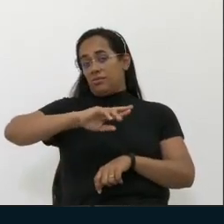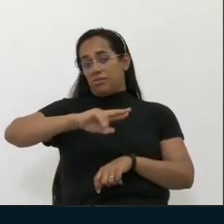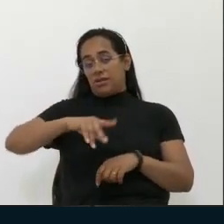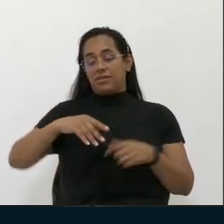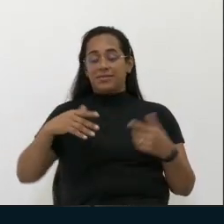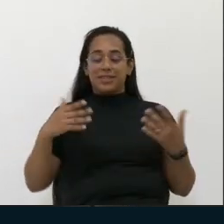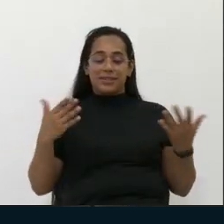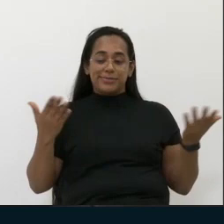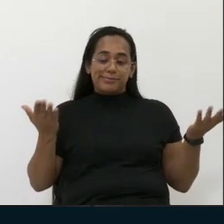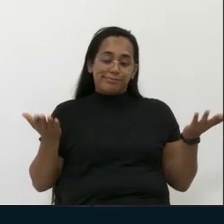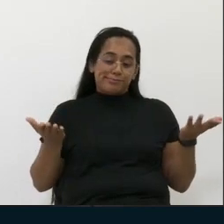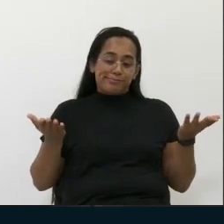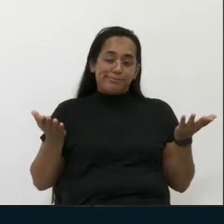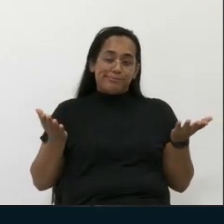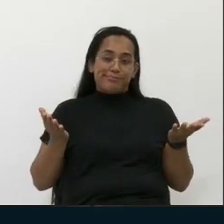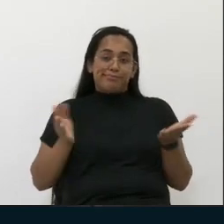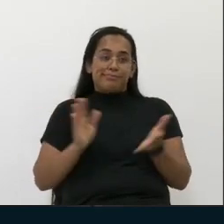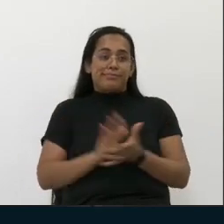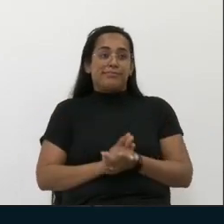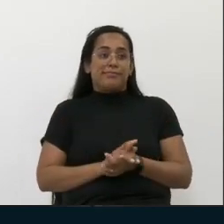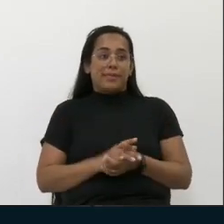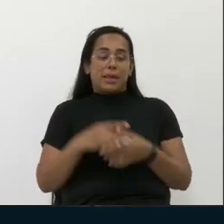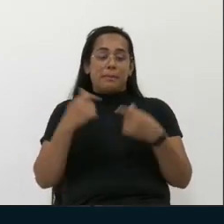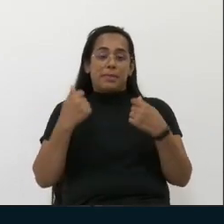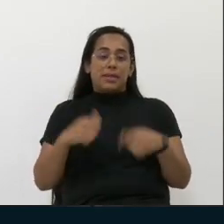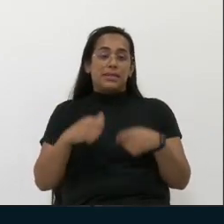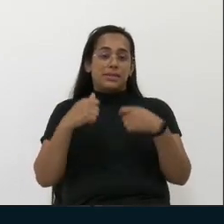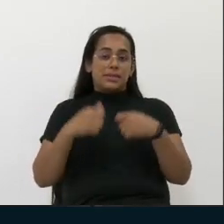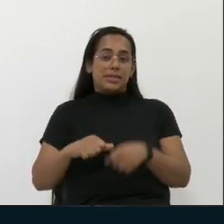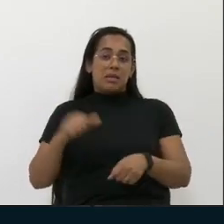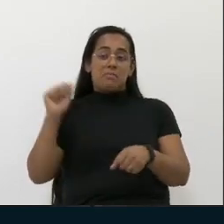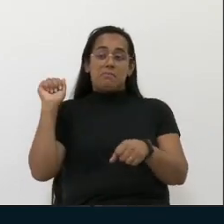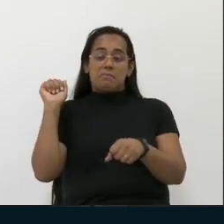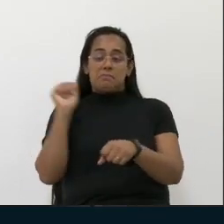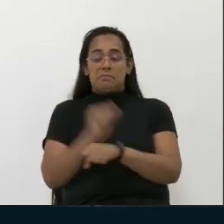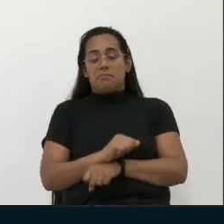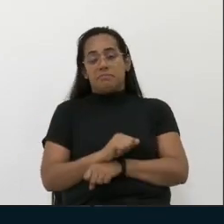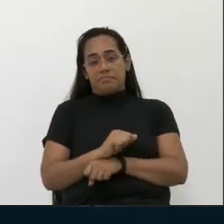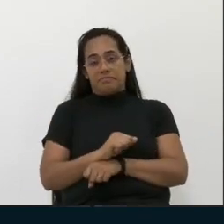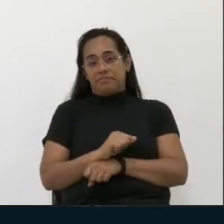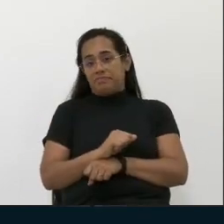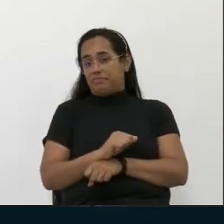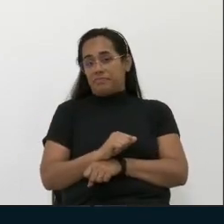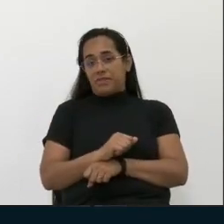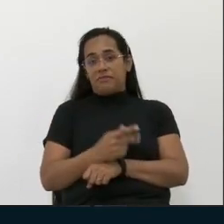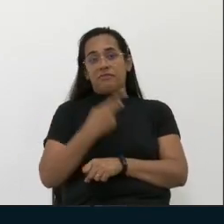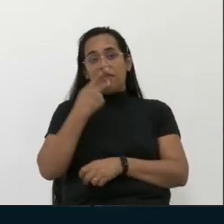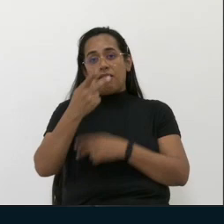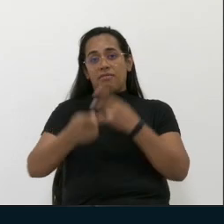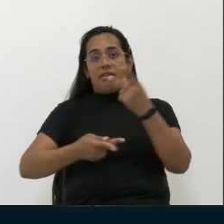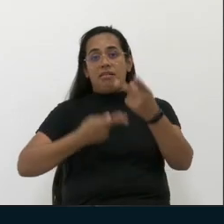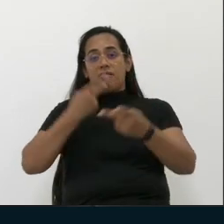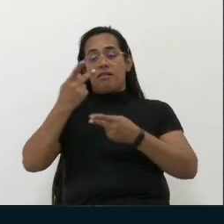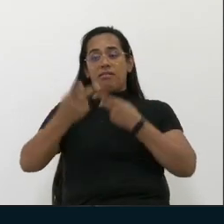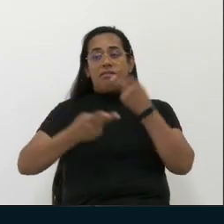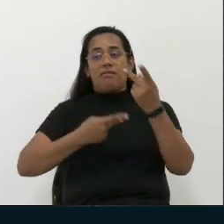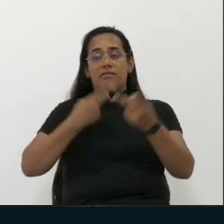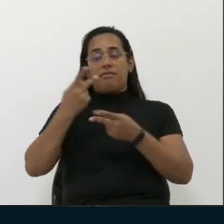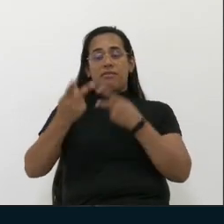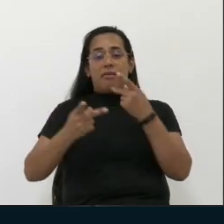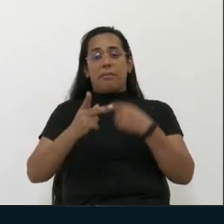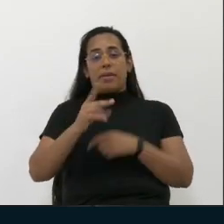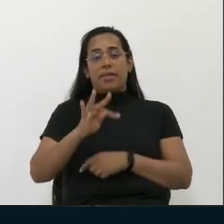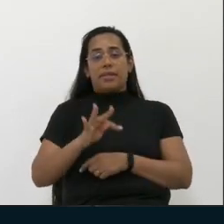esse negócio aí, tem que parar de ficar falando do PT, vai criar programa de... vai criar alguma coisa, rapaz, para trabalhar.